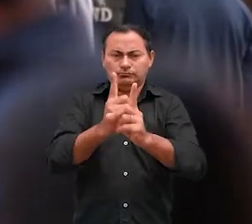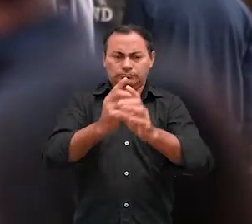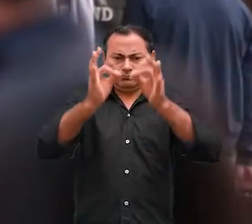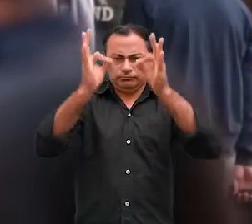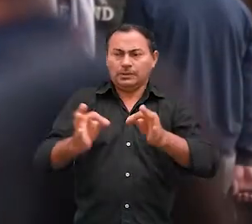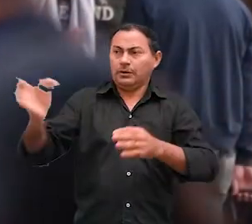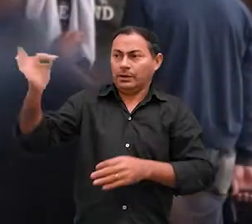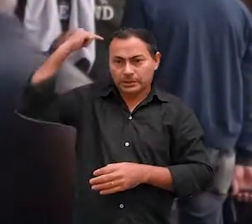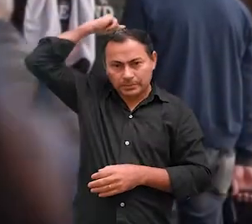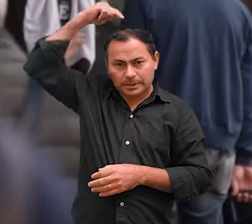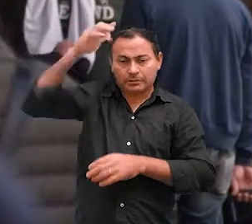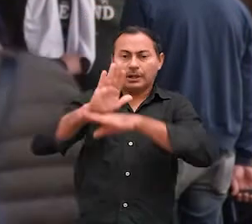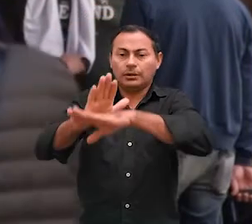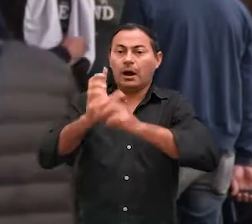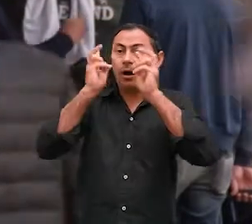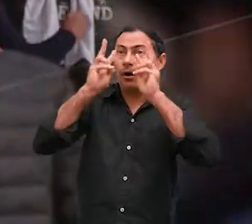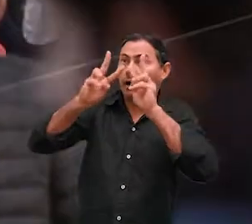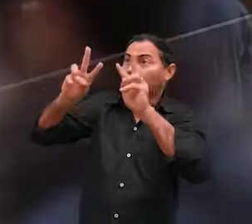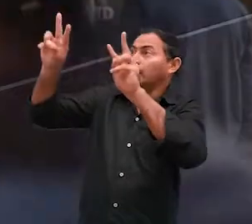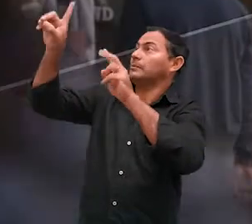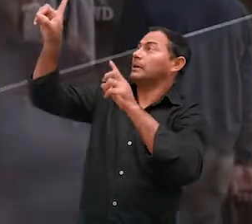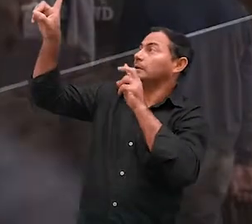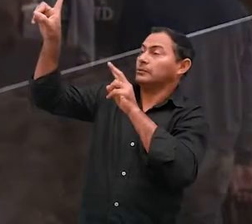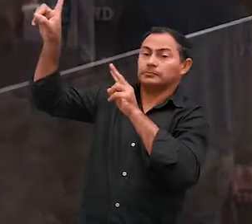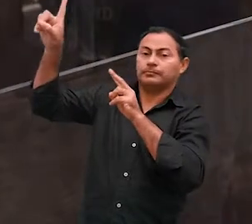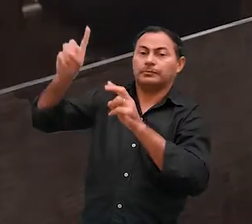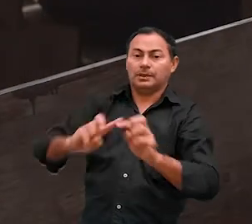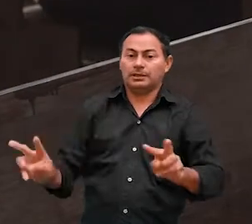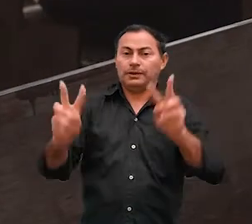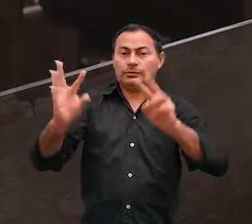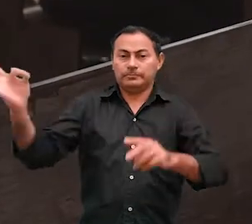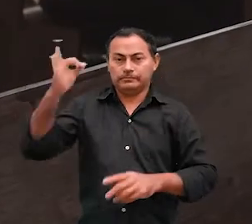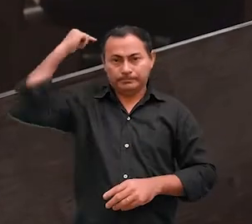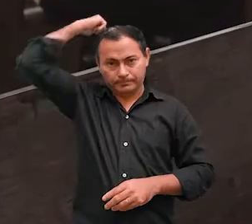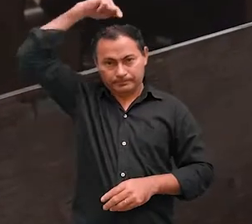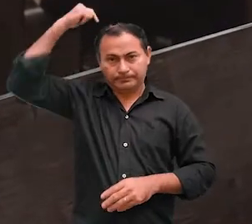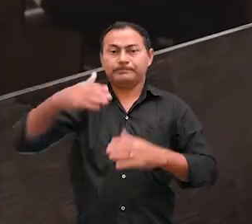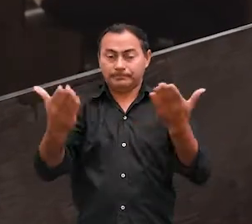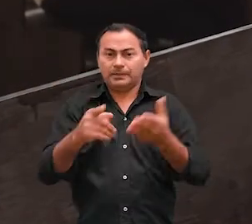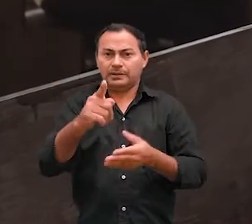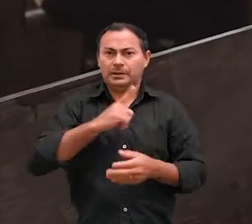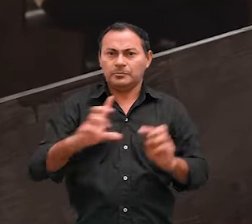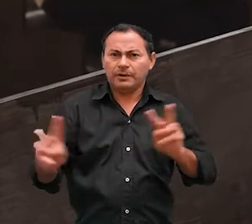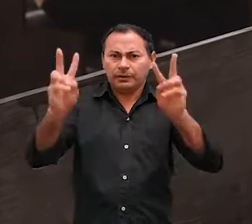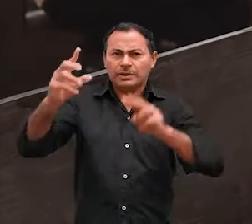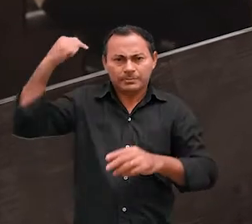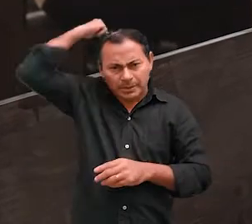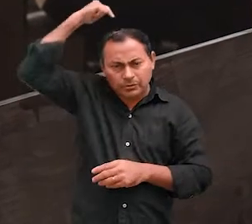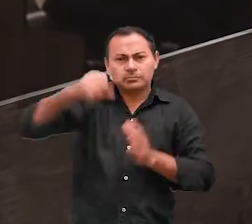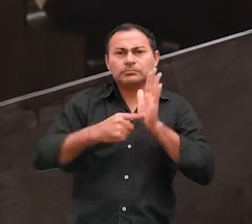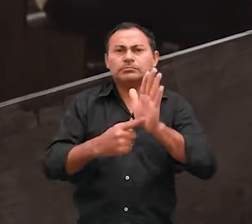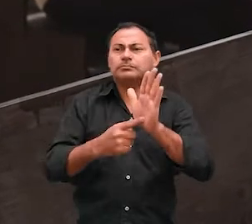disciplinas espirituais que nos ajudam a olhar para o alto e os valores espirituais bom você tem os valores